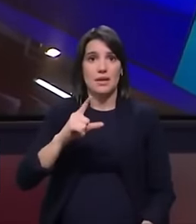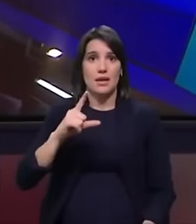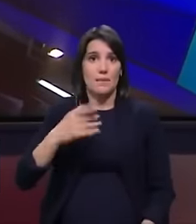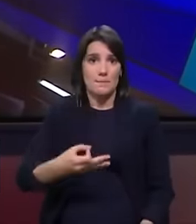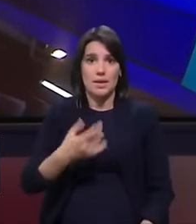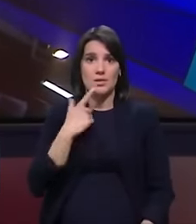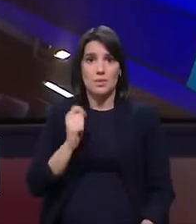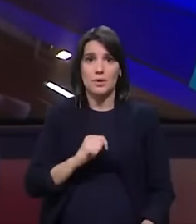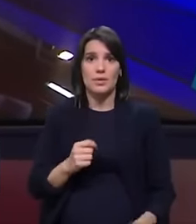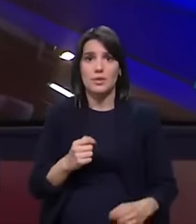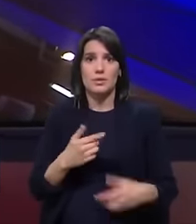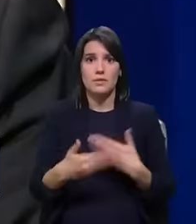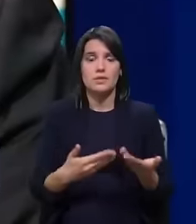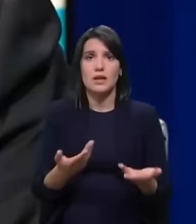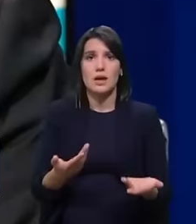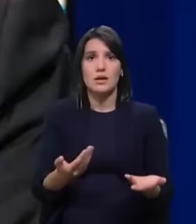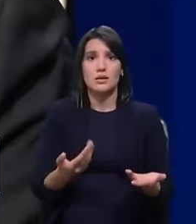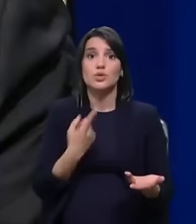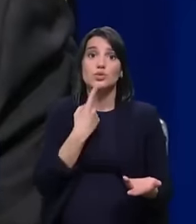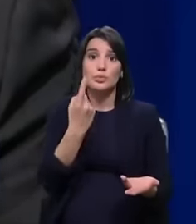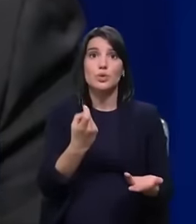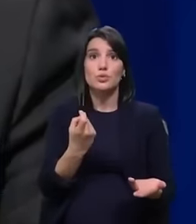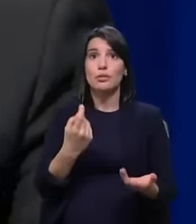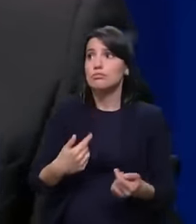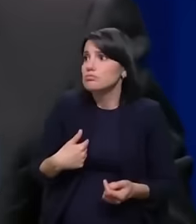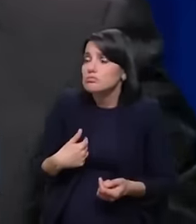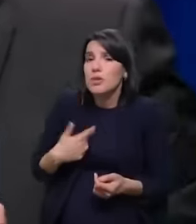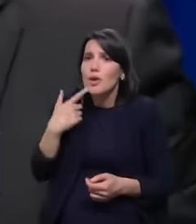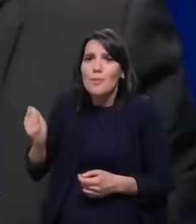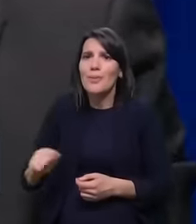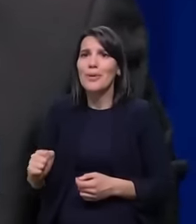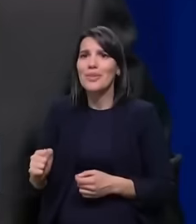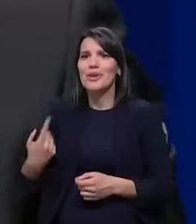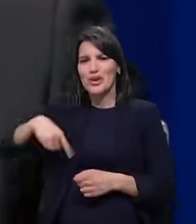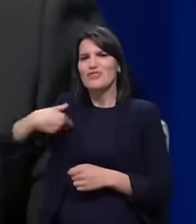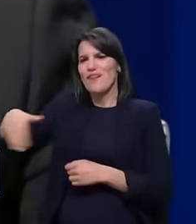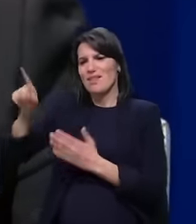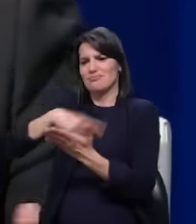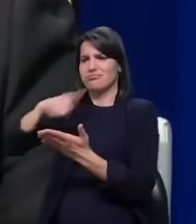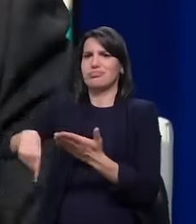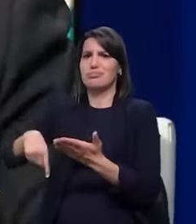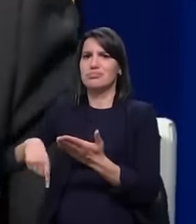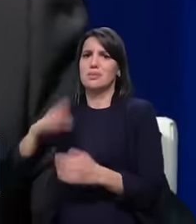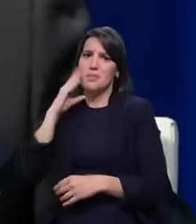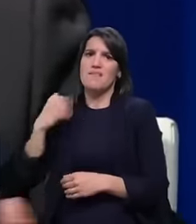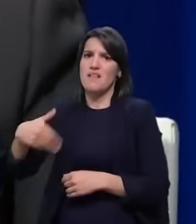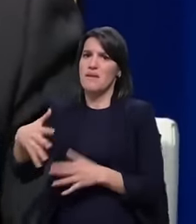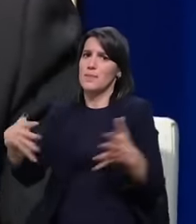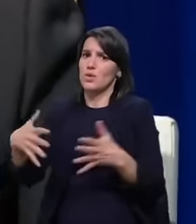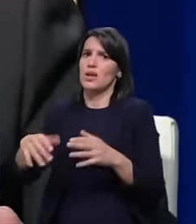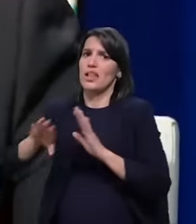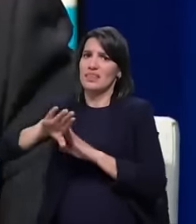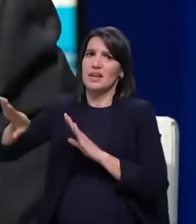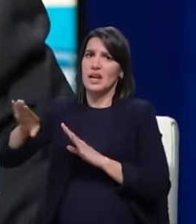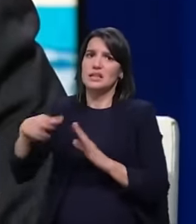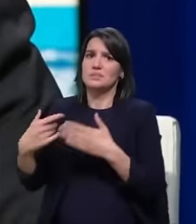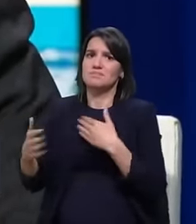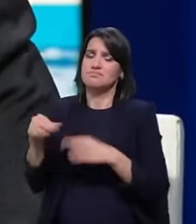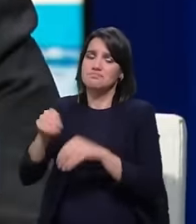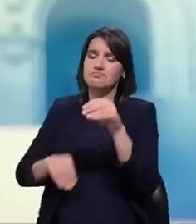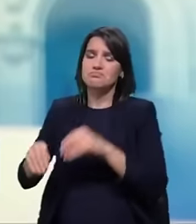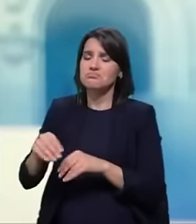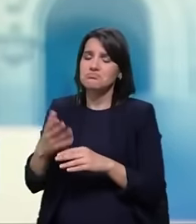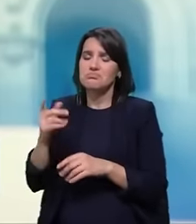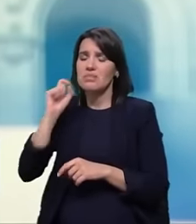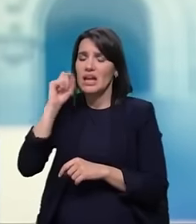cumprido. Ó, João, não sou eu que defendo. A União Europeia abriu-nos um processo. Eu defendo que não deve ser. Nós vamos revogá-lo e espero que... Penso que vai haver uma maioria à direita, independentemente. Portanto, não tem um